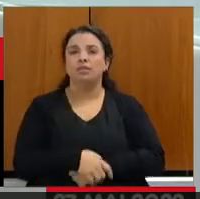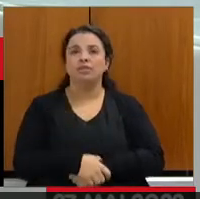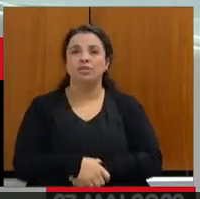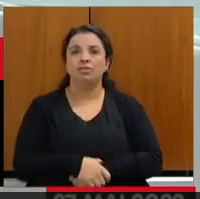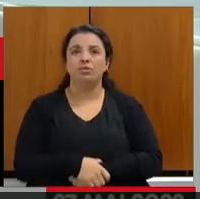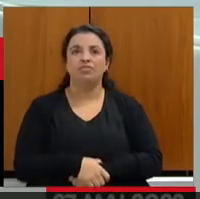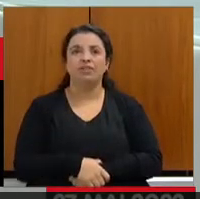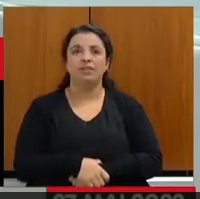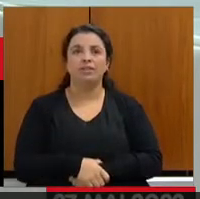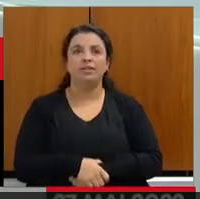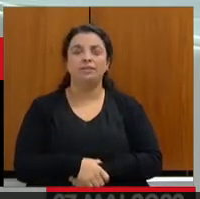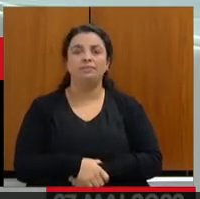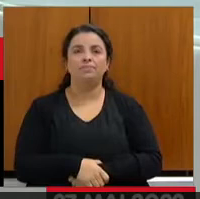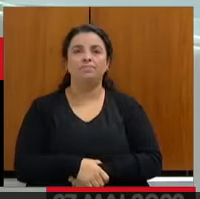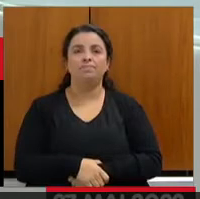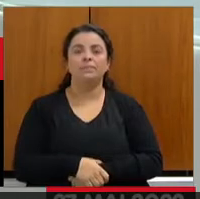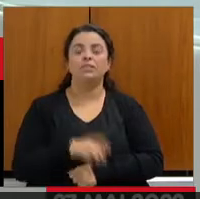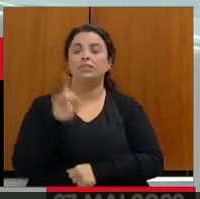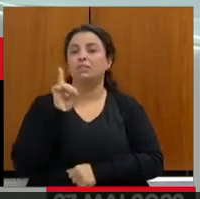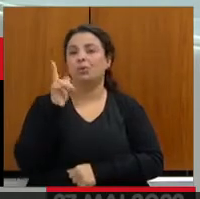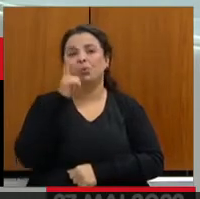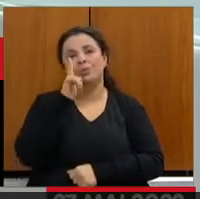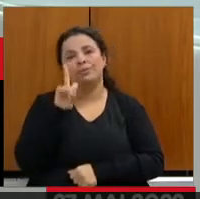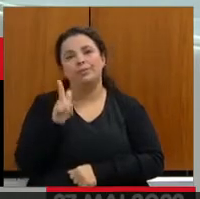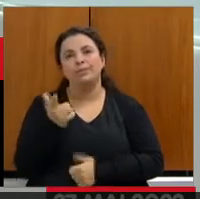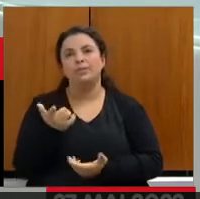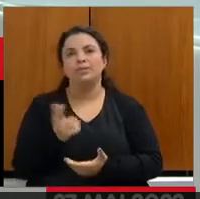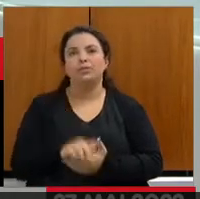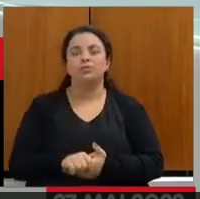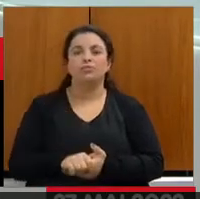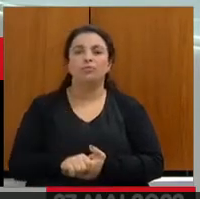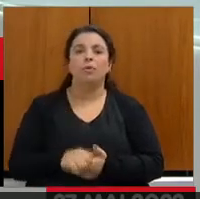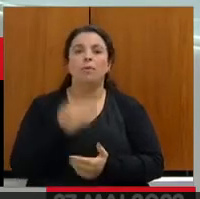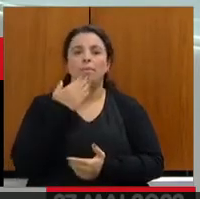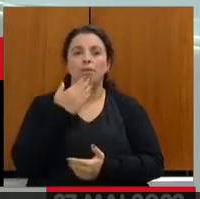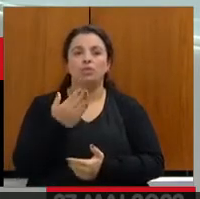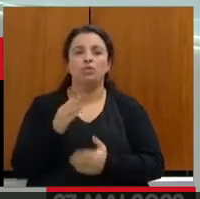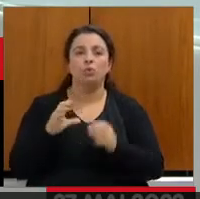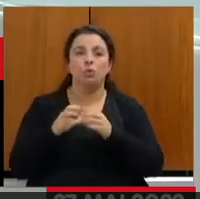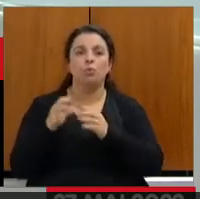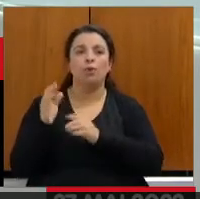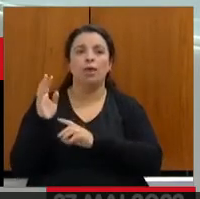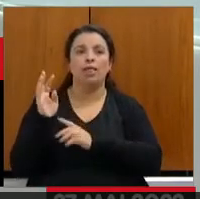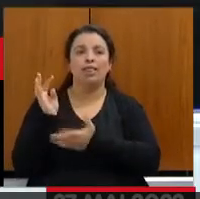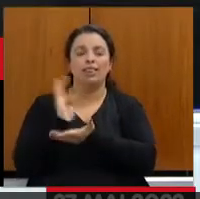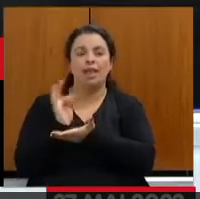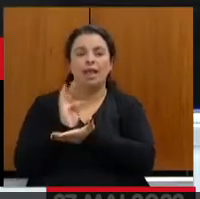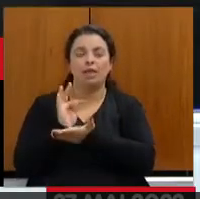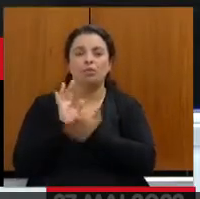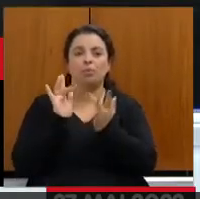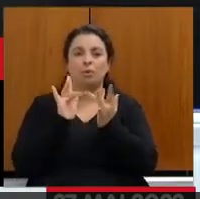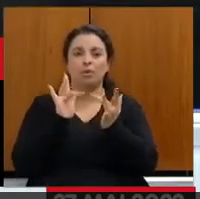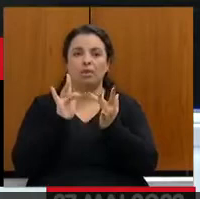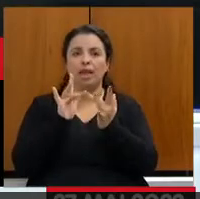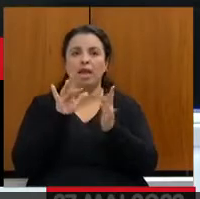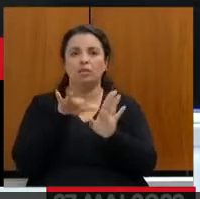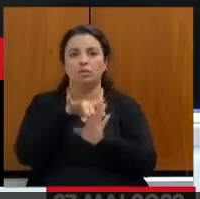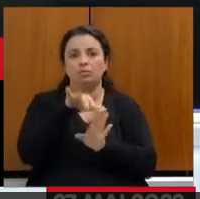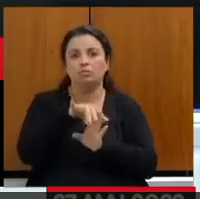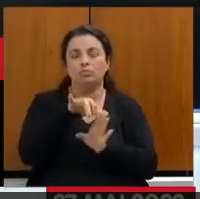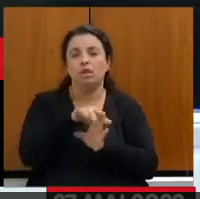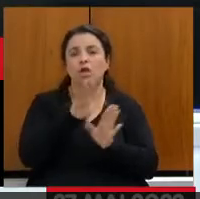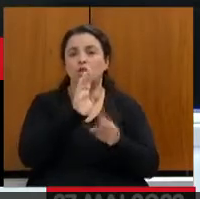e não gente ela ainda não conseguiu vou pedir a equipe técnica aqui da casa para fazer contato com ela e orientava por